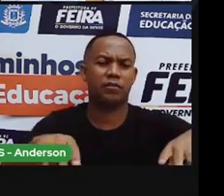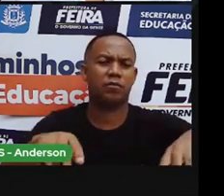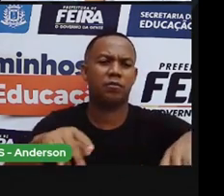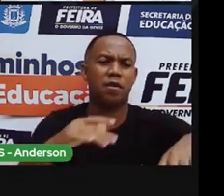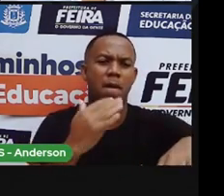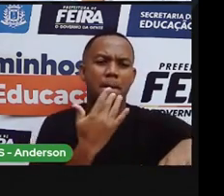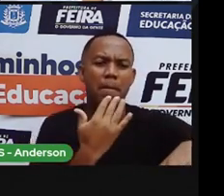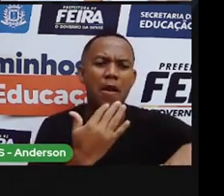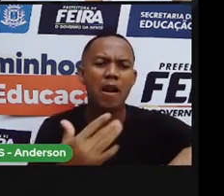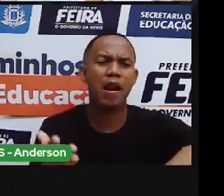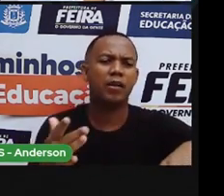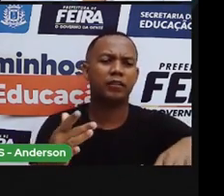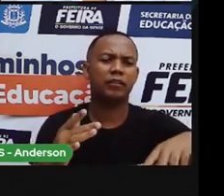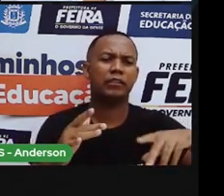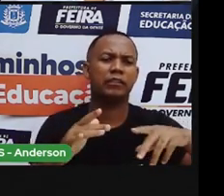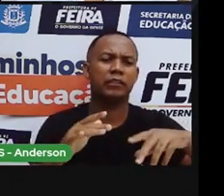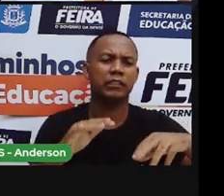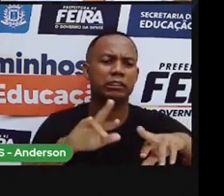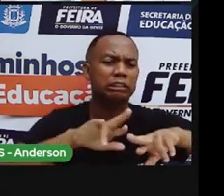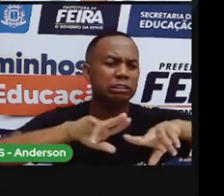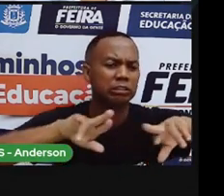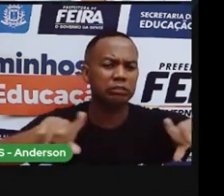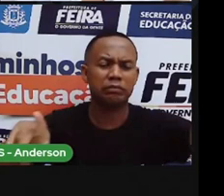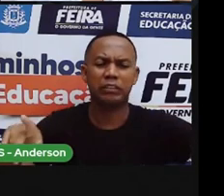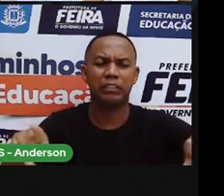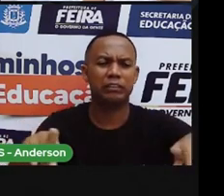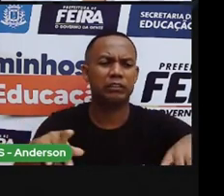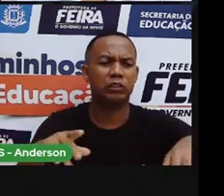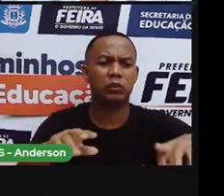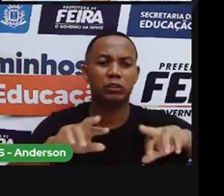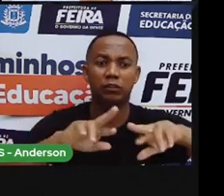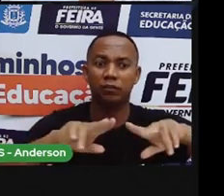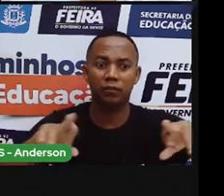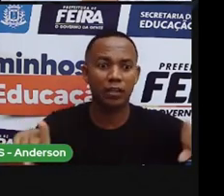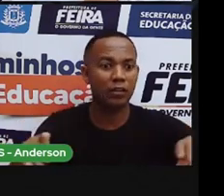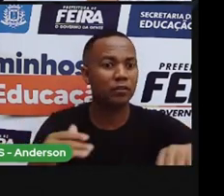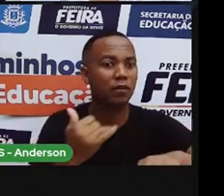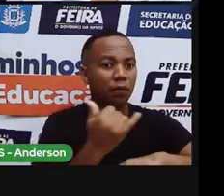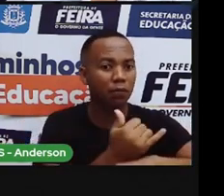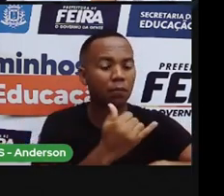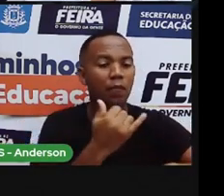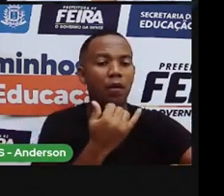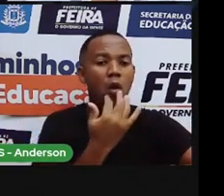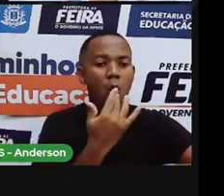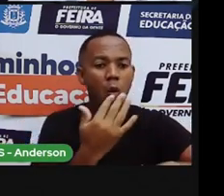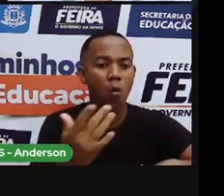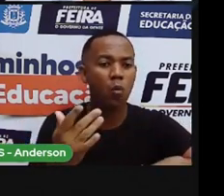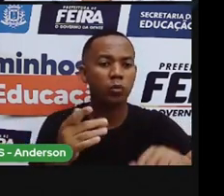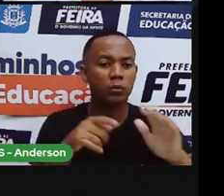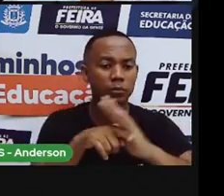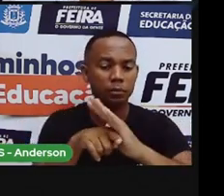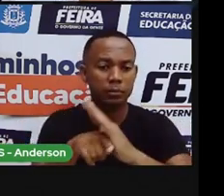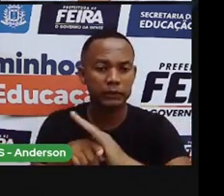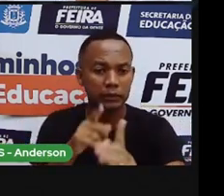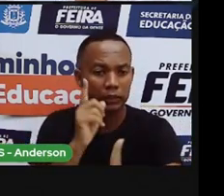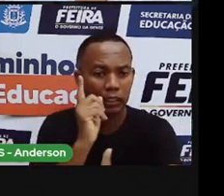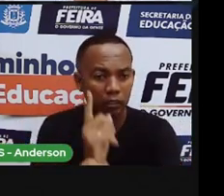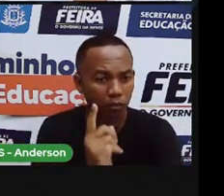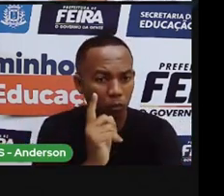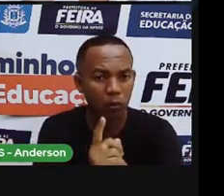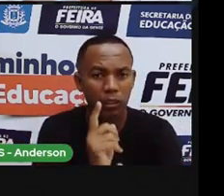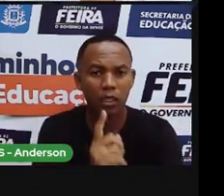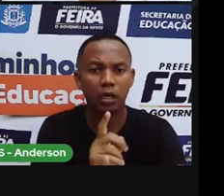prata, ouro, níquel, bronze e outros metais. Vocês podem, inclusive, pesquisar aí que